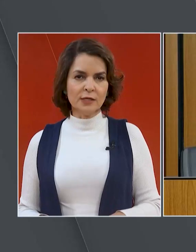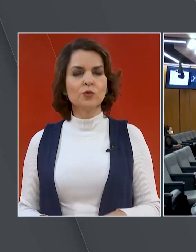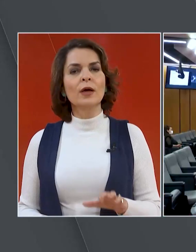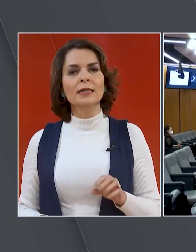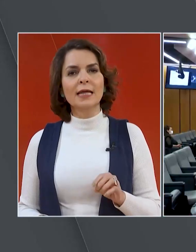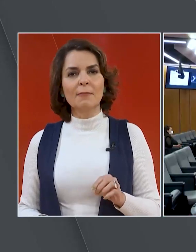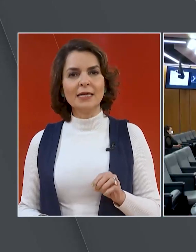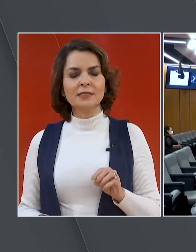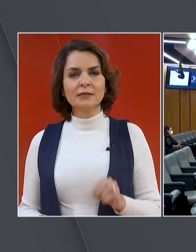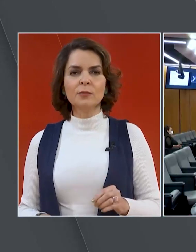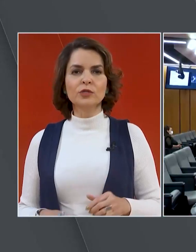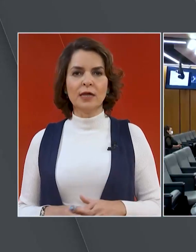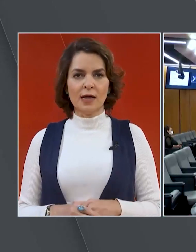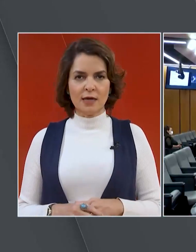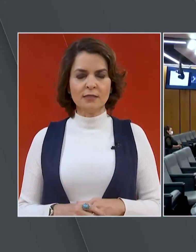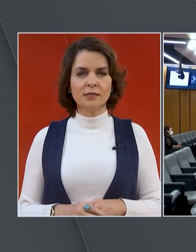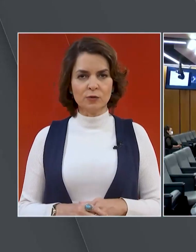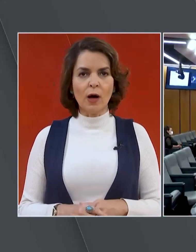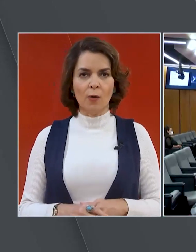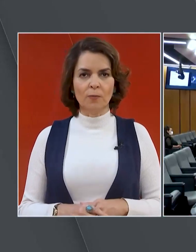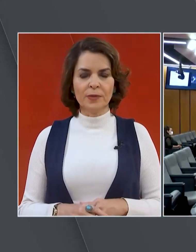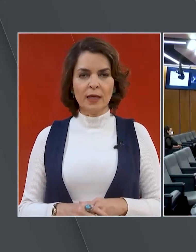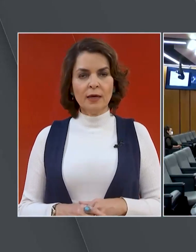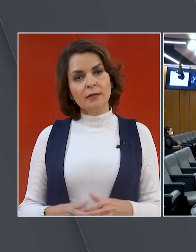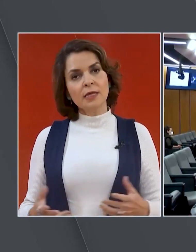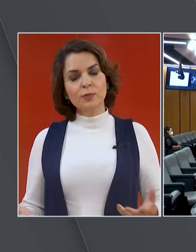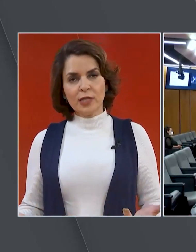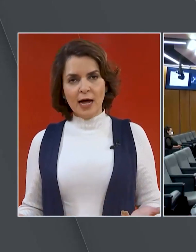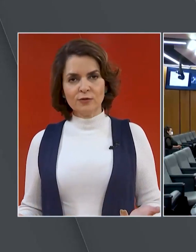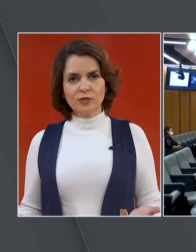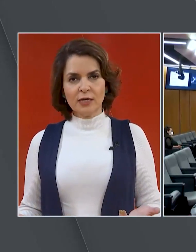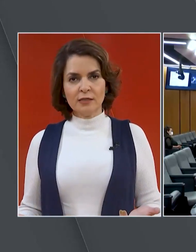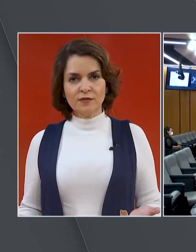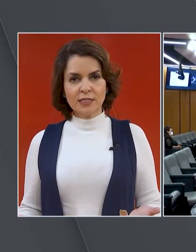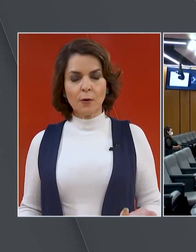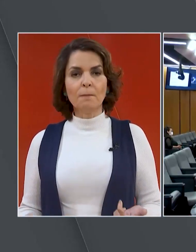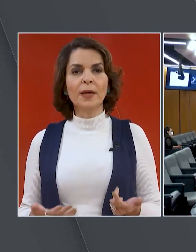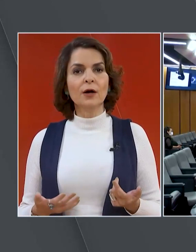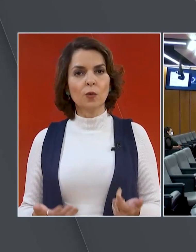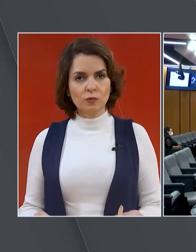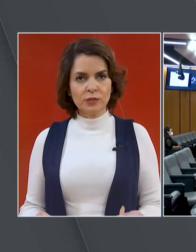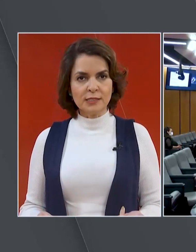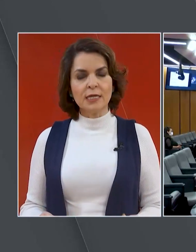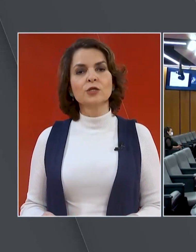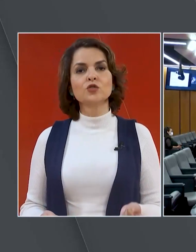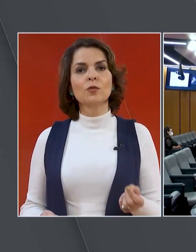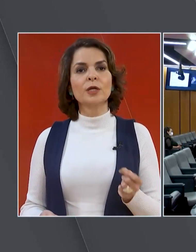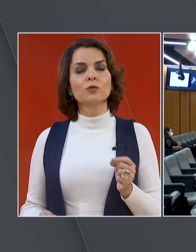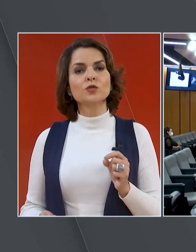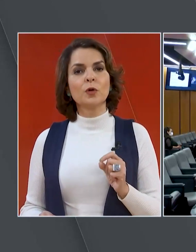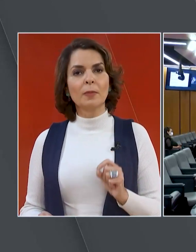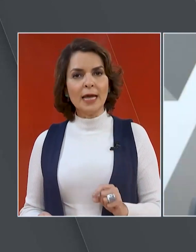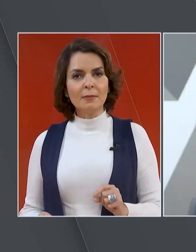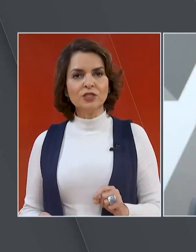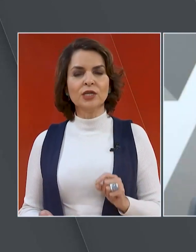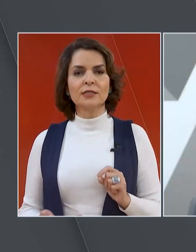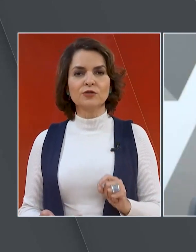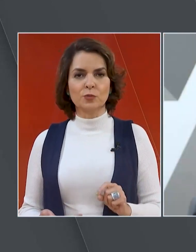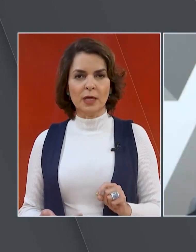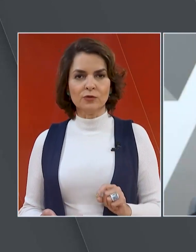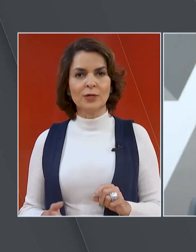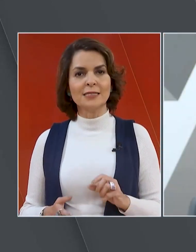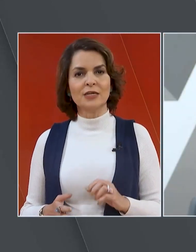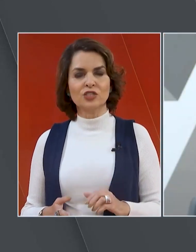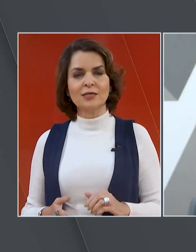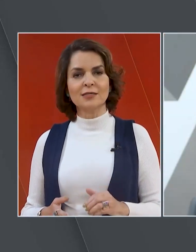% da base tributária estadual. Deputados ainda fizeram perguntas sobre os problemas de